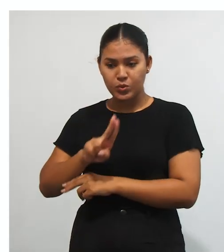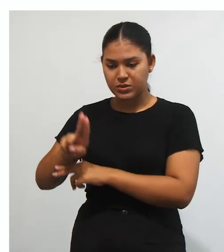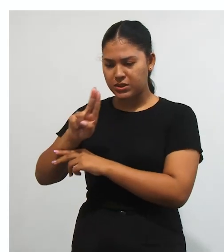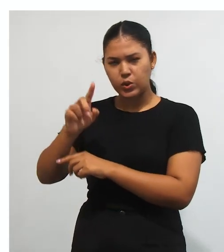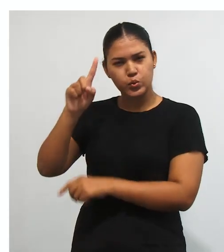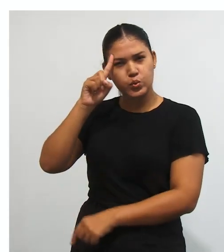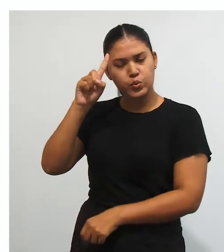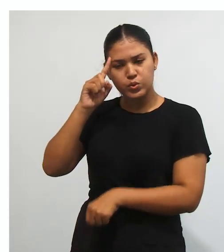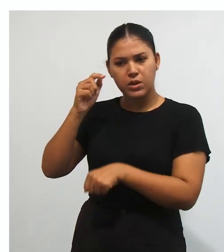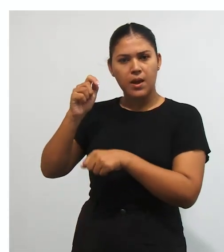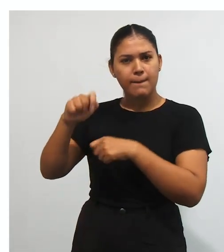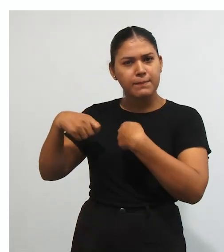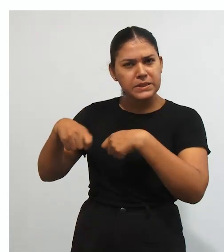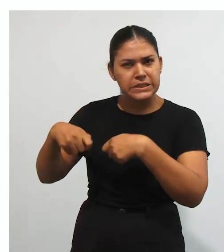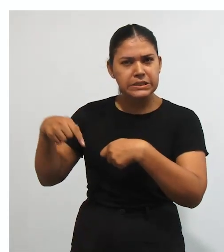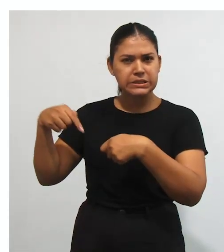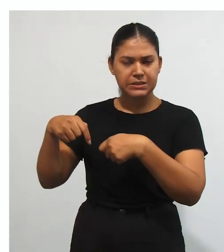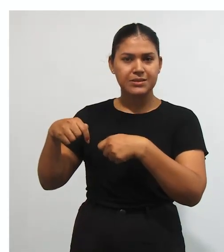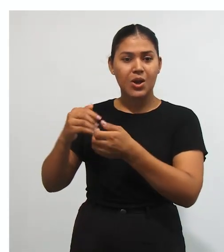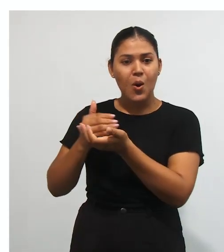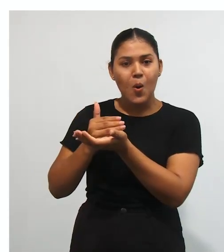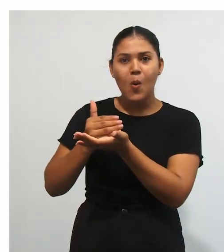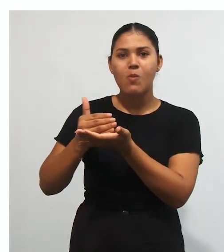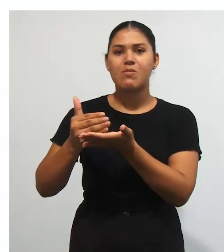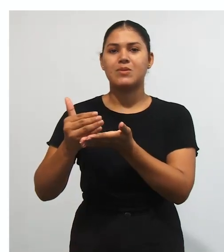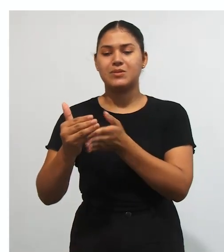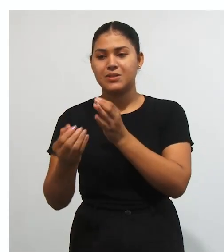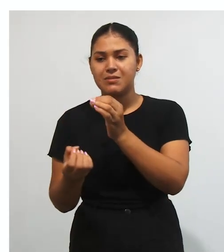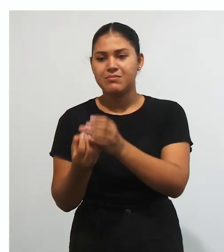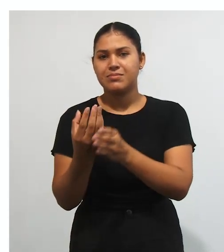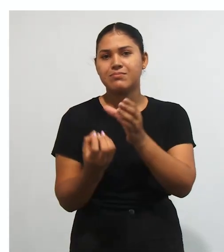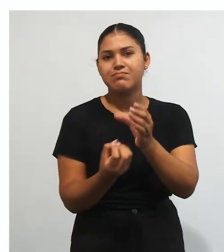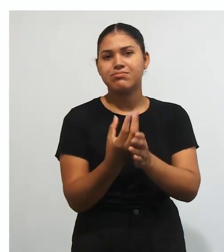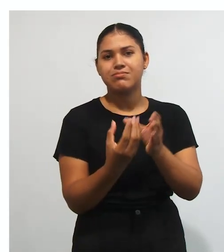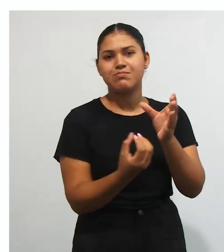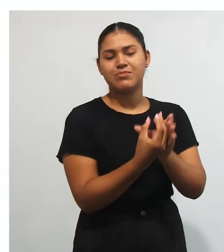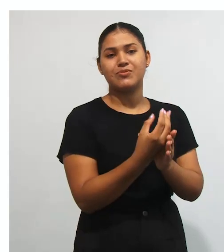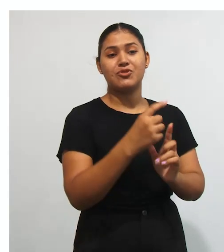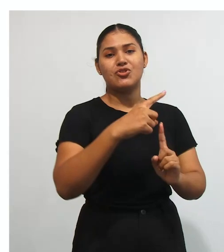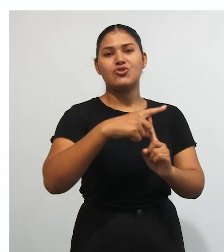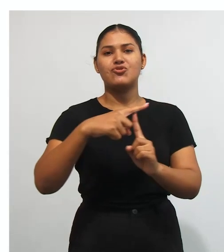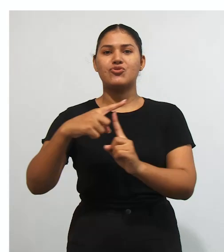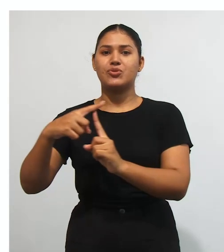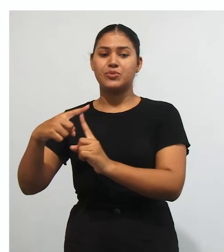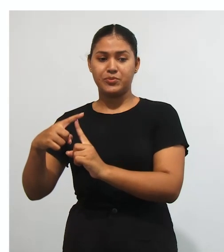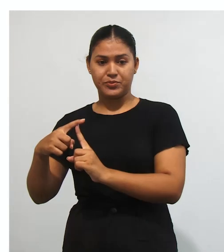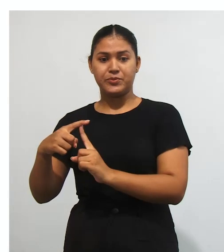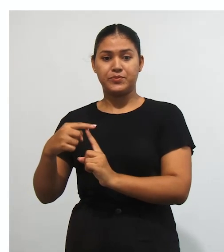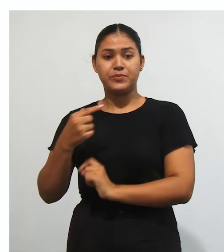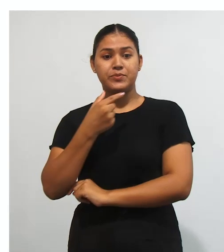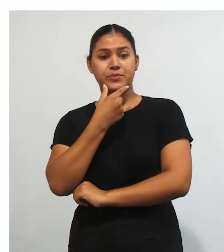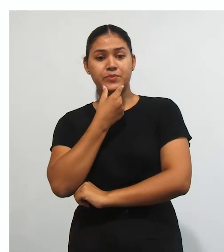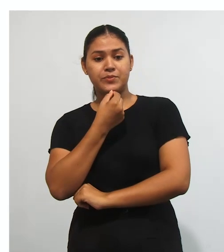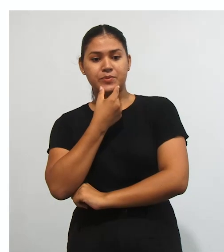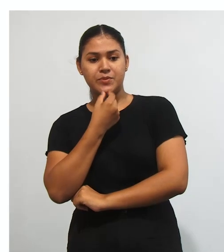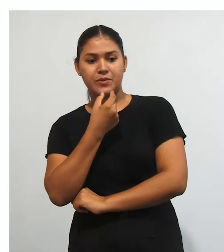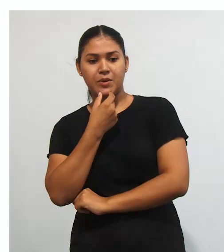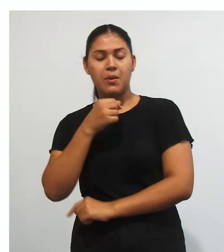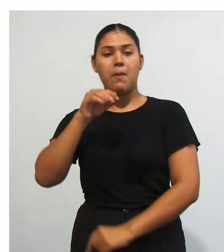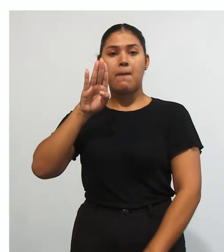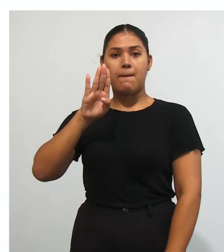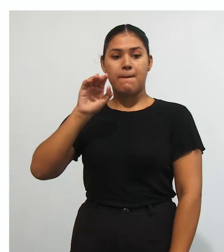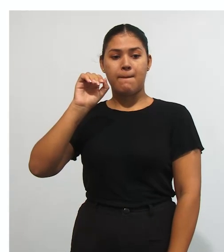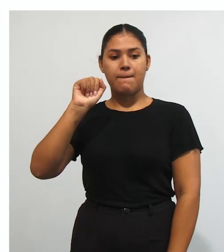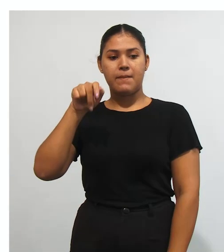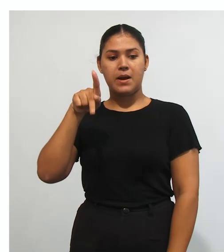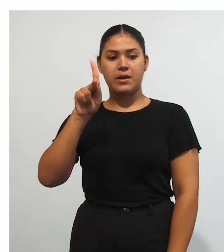dessas diferentes ações humanas, vão surgindo gêneros, né, discursivos. Porque o Bakhtin, ele diz que o emprego da língua efetua-se em